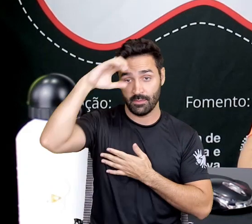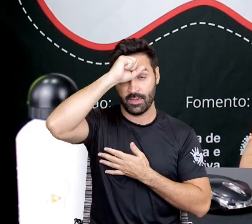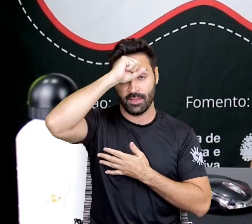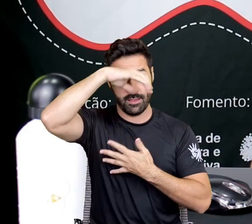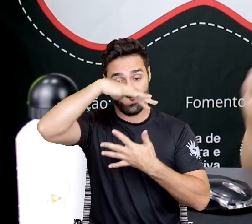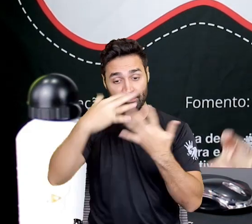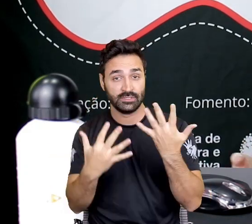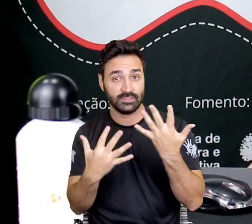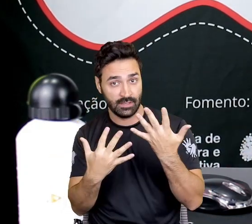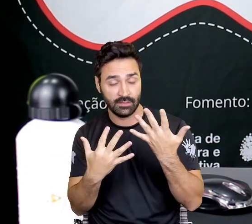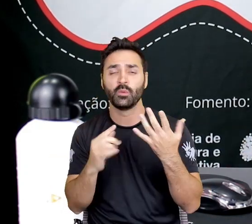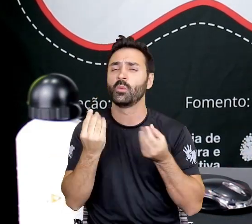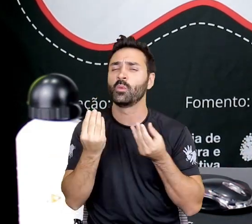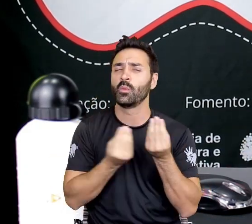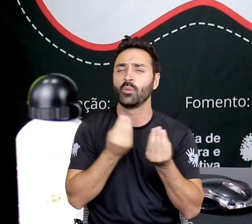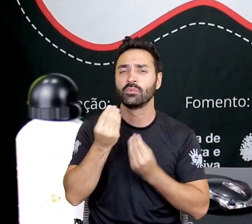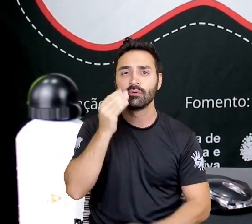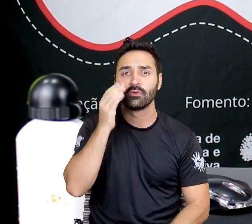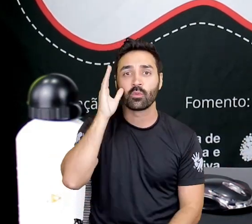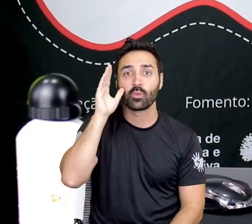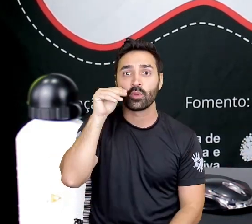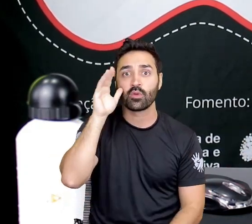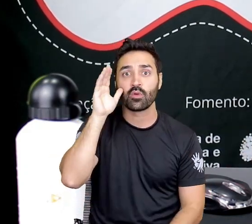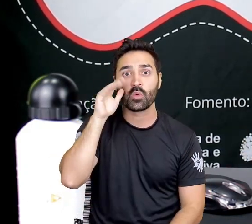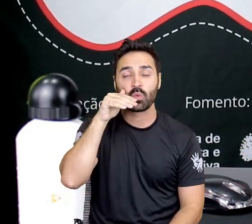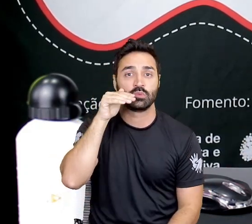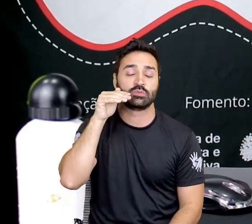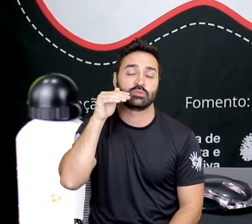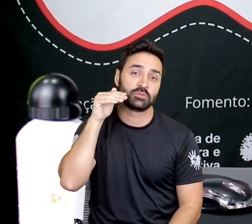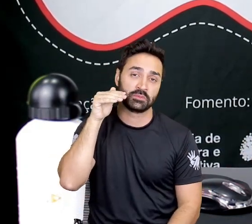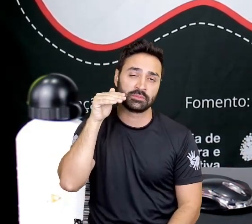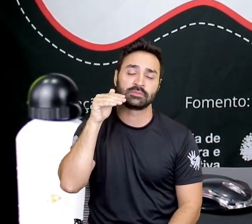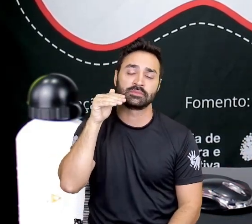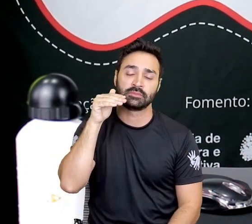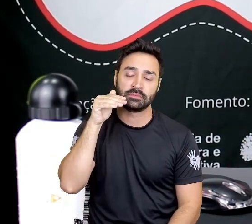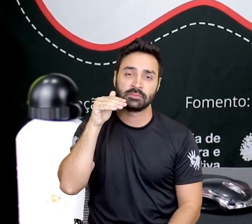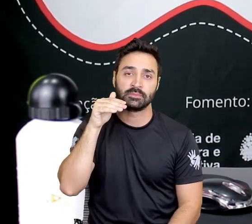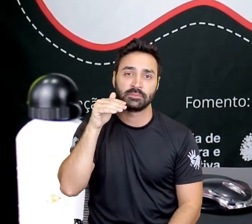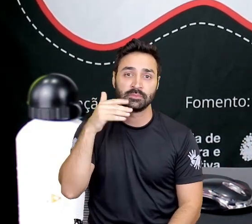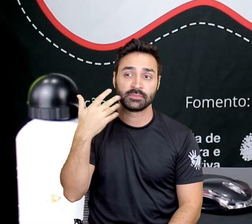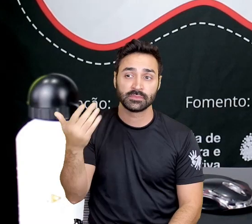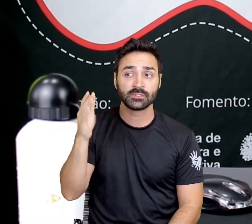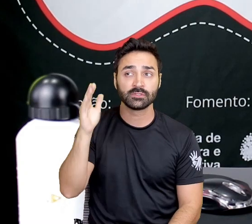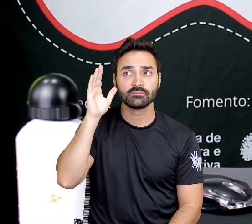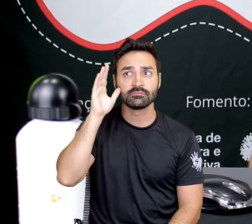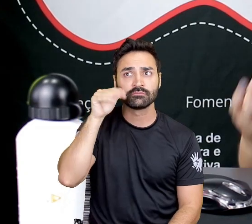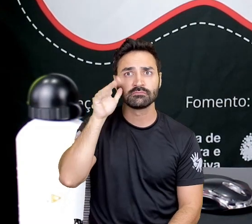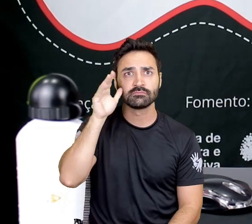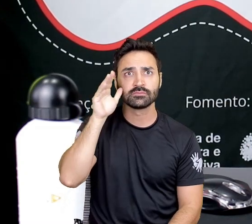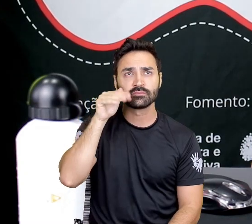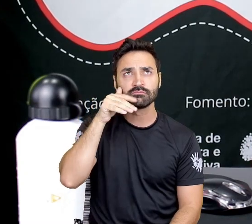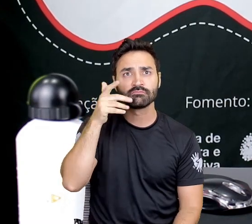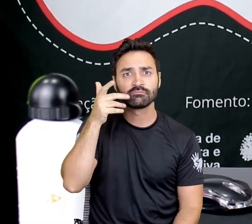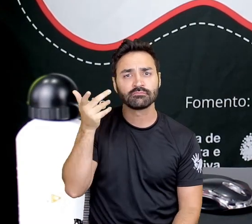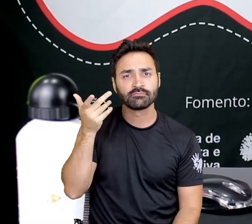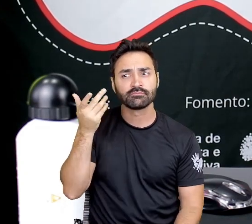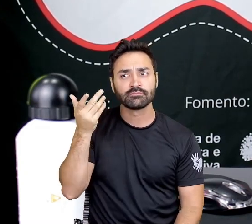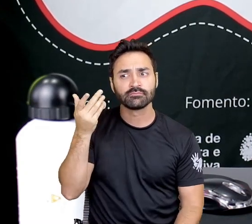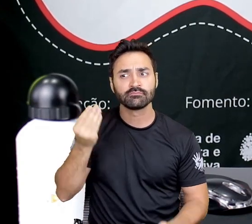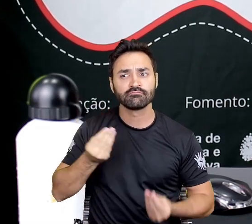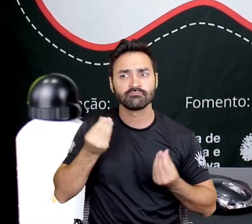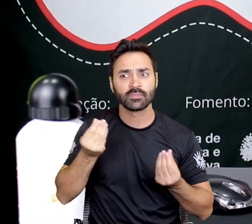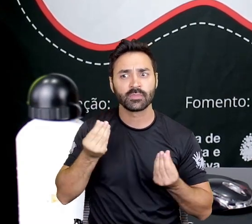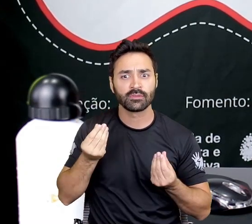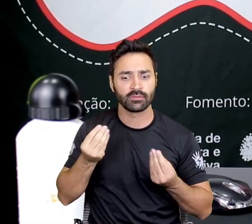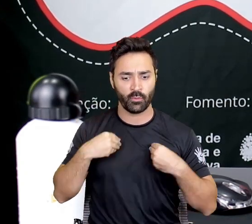sinais por curiosidade e essa curiosidade me trouxe uma mudança de vida e hoje eu me